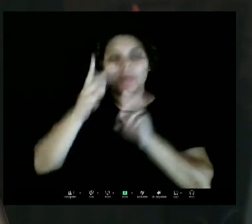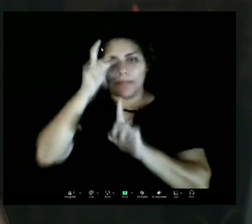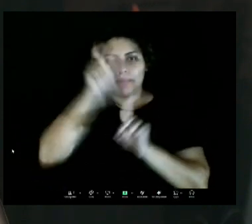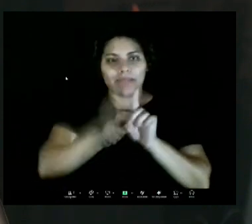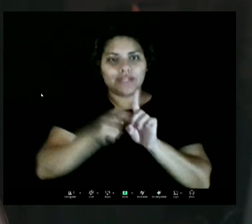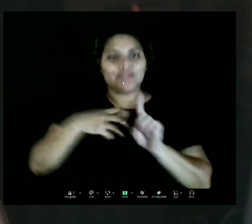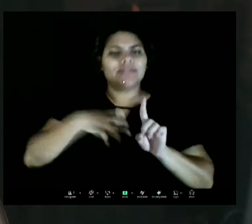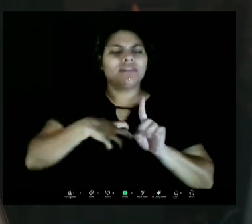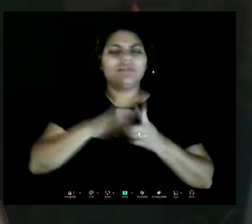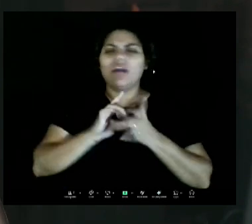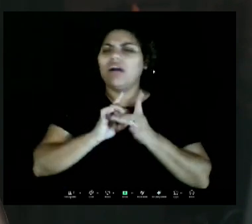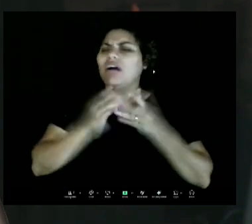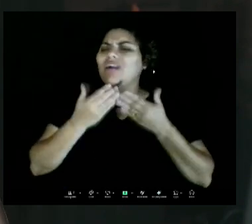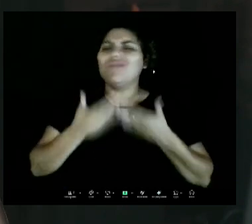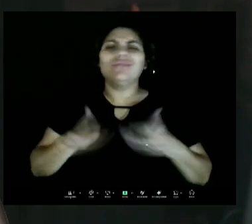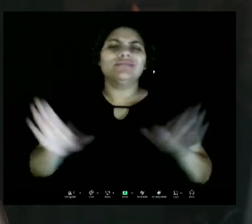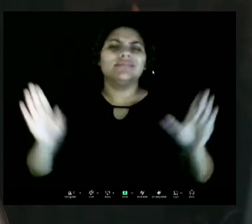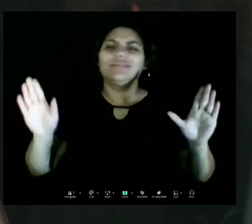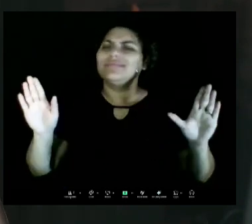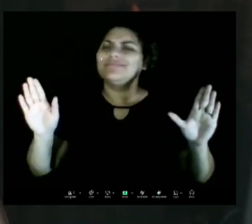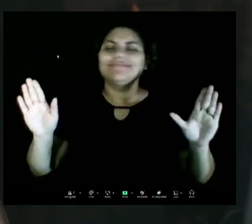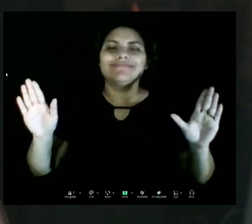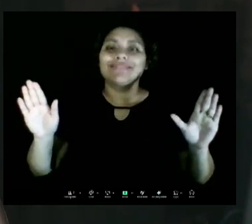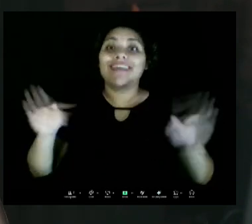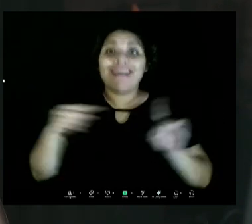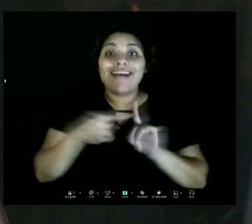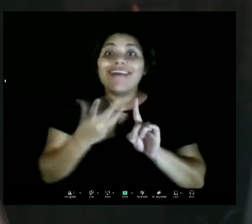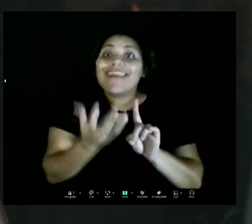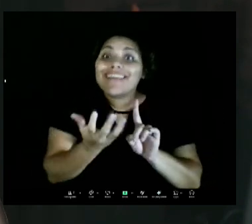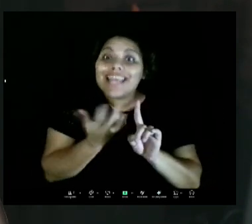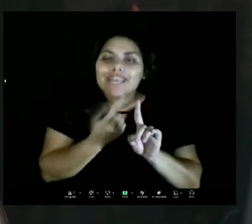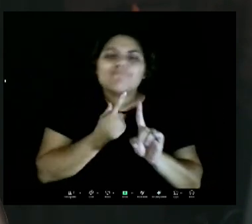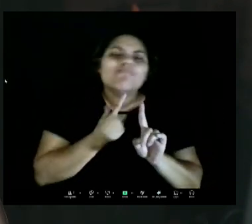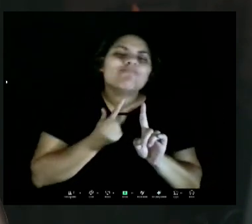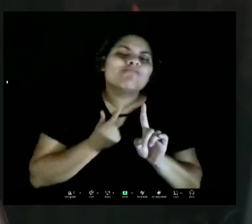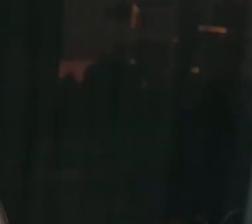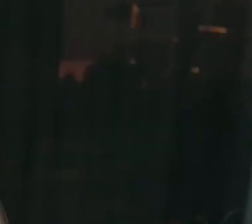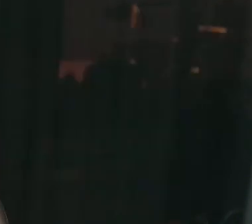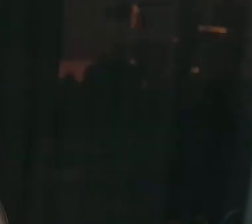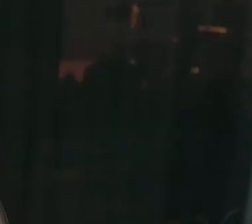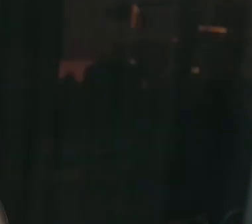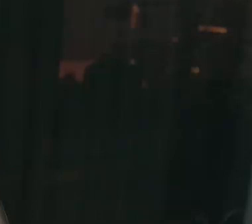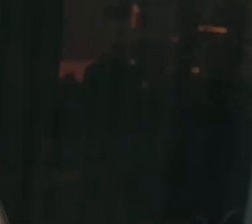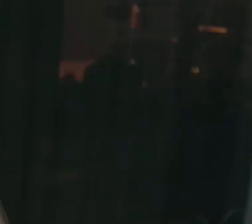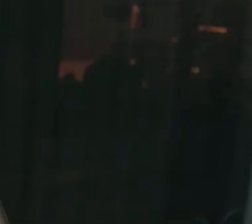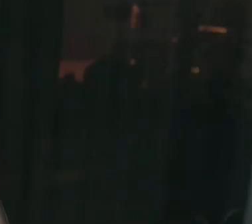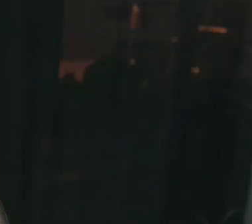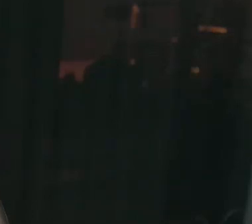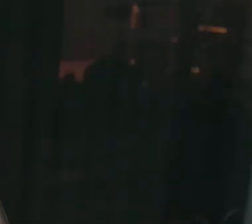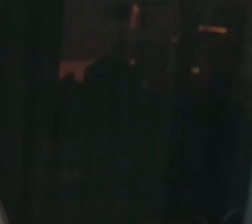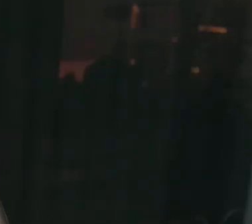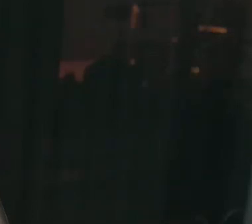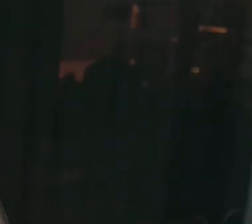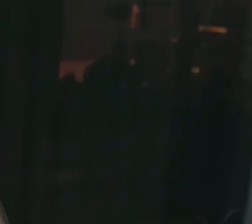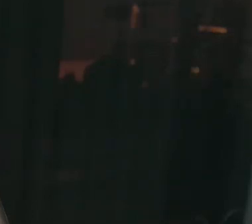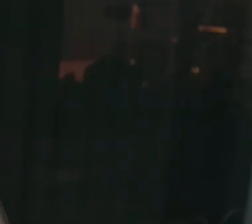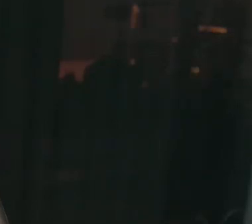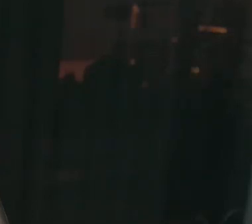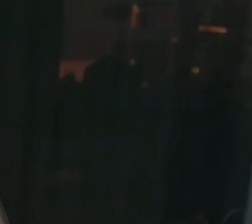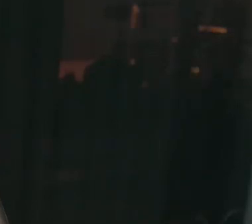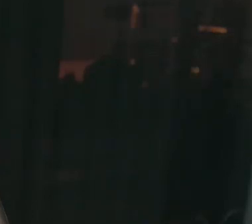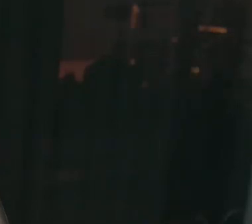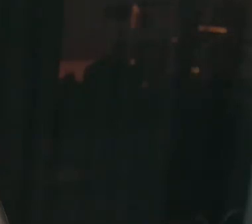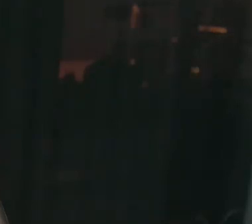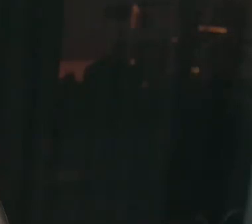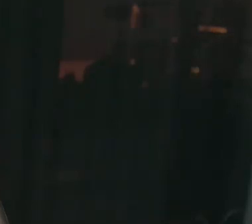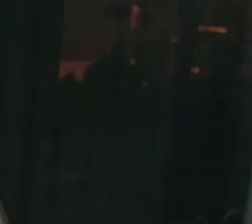ela querer, ela tem vontade de se expressar, porque o mundo de hoje ele está tão corrido que às vezes a gente não consegue nem falar o que a gente